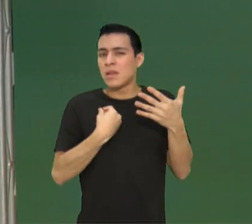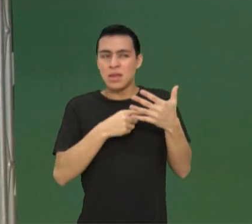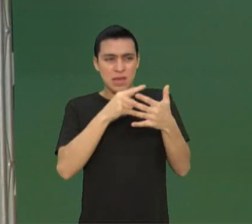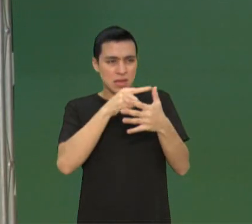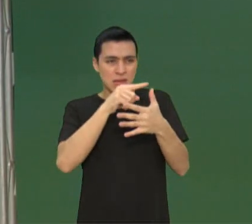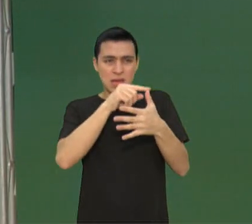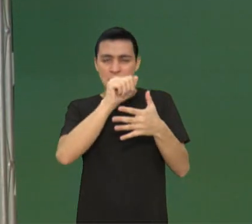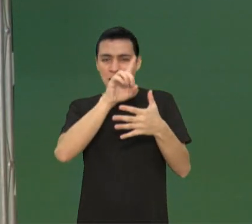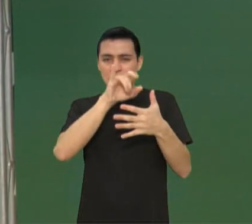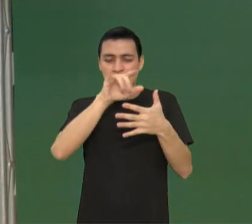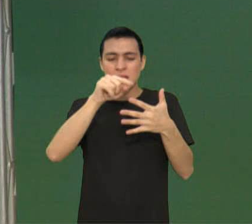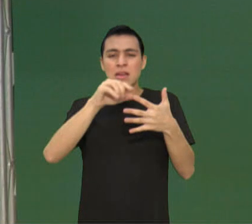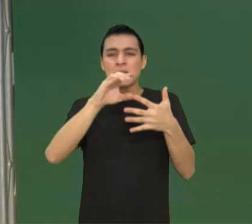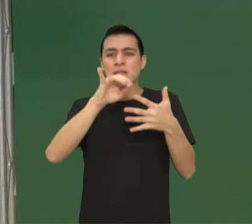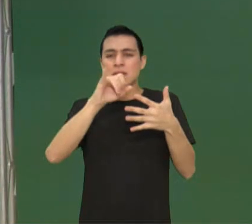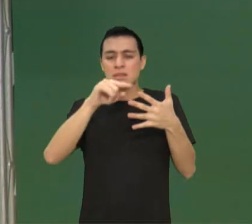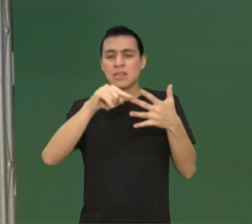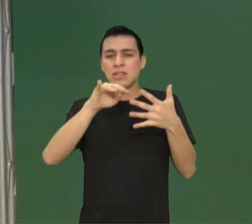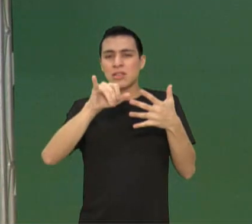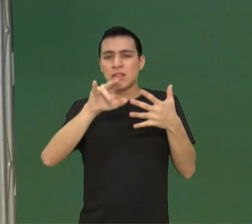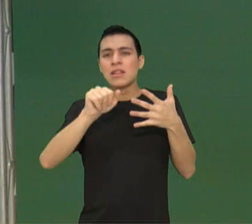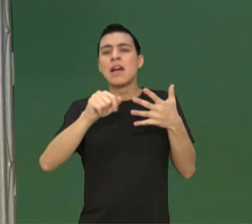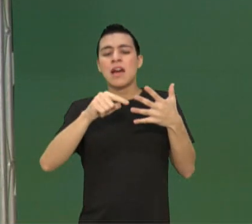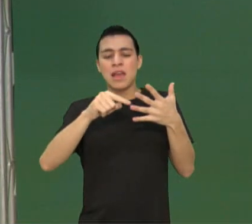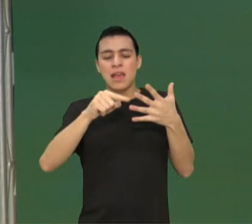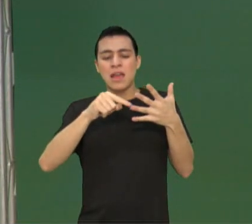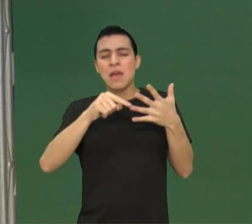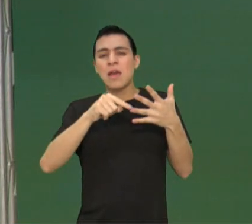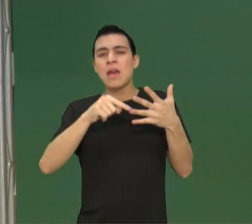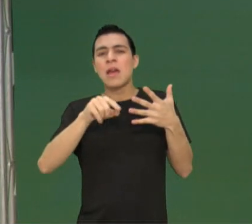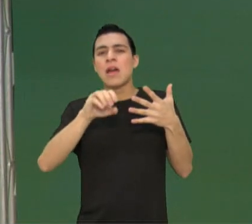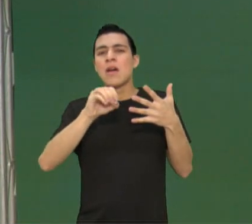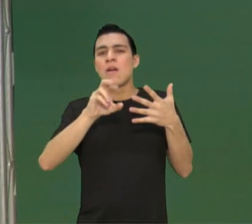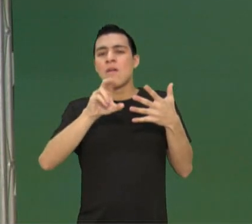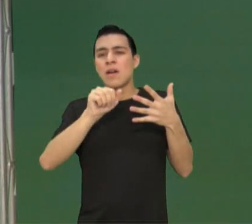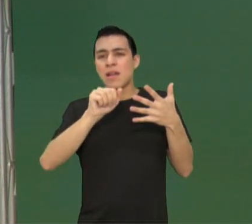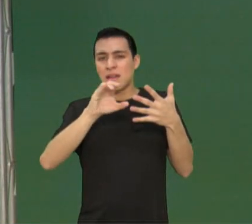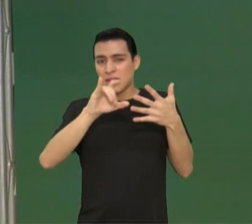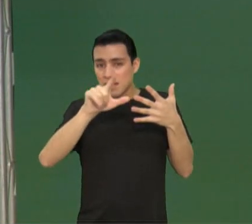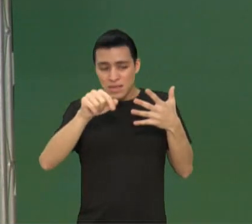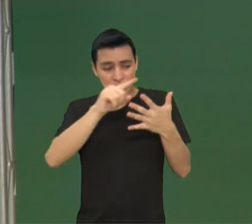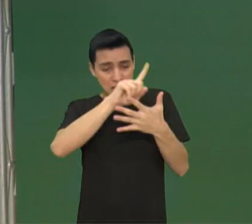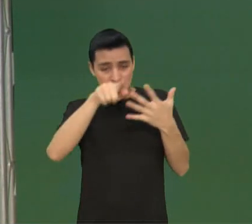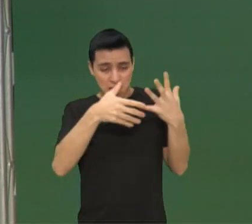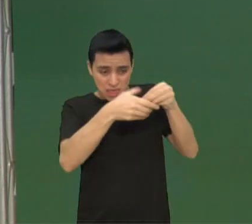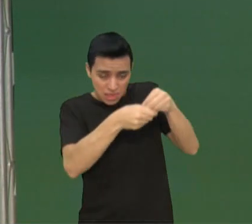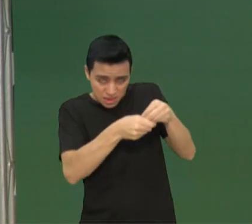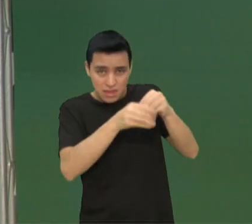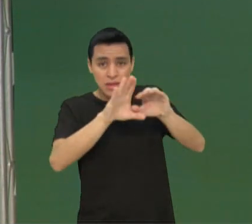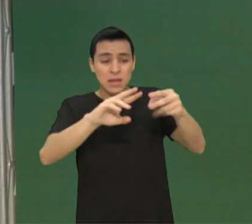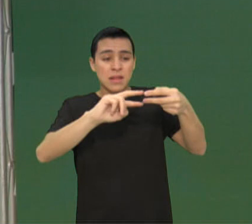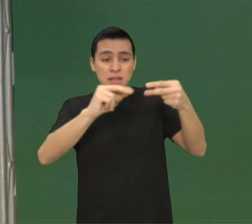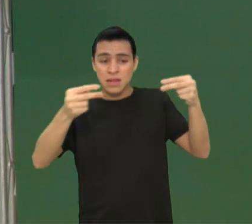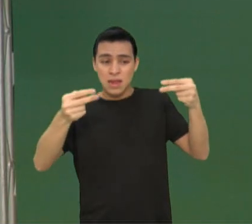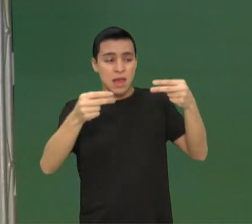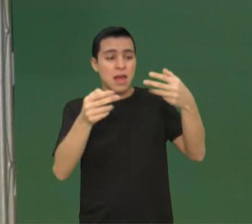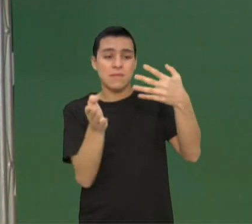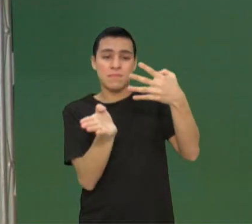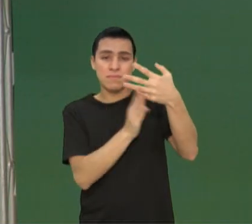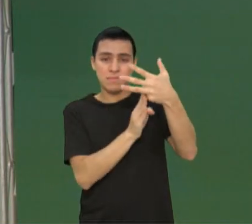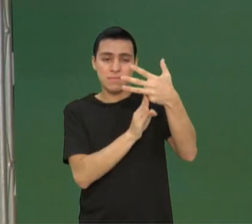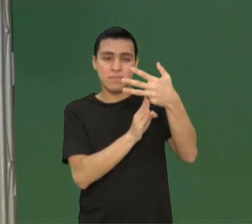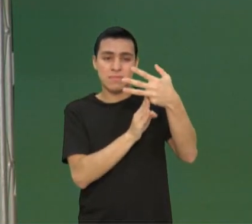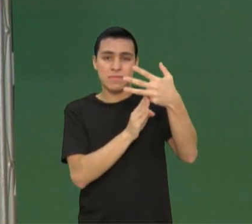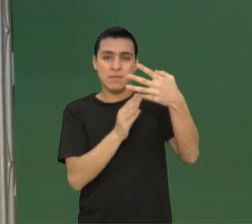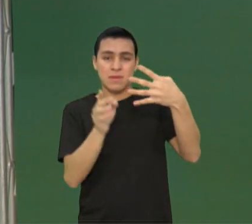Adenina, citosina, timina, guanina e uma outra chamada uracila. No DNA, tem só as 4 primeiras.